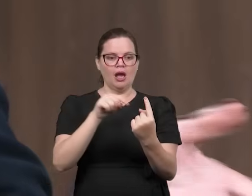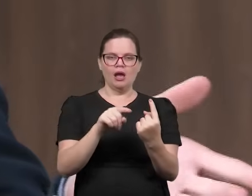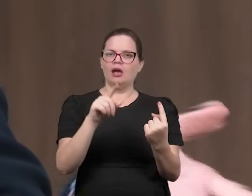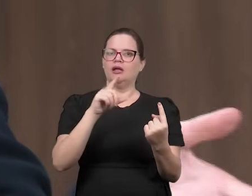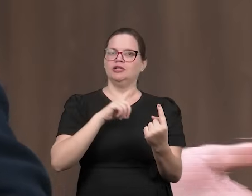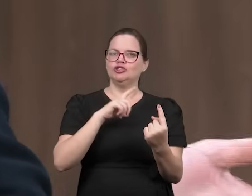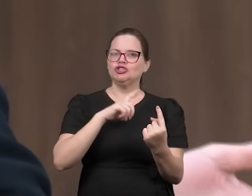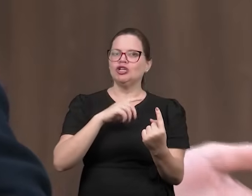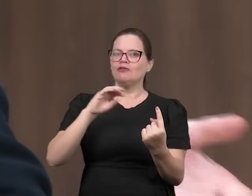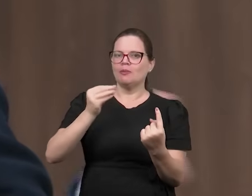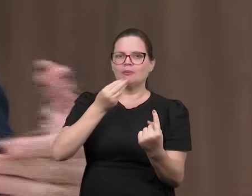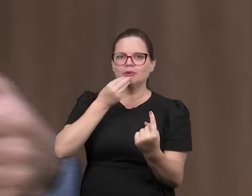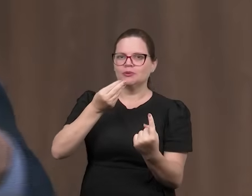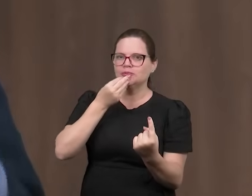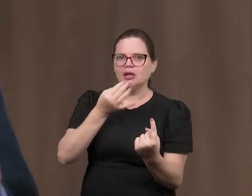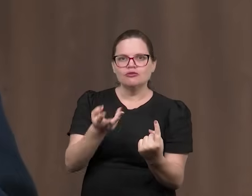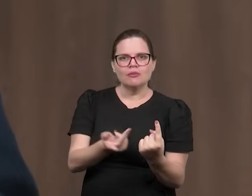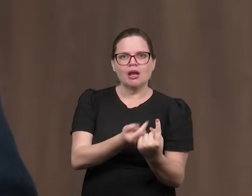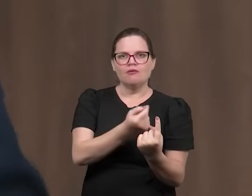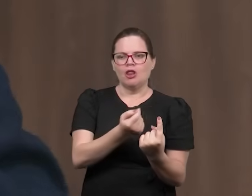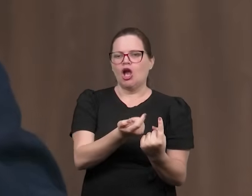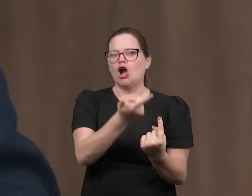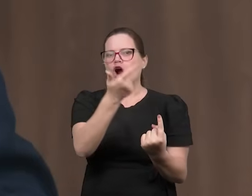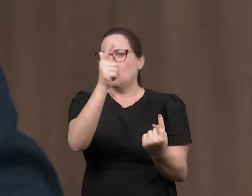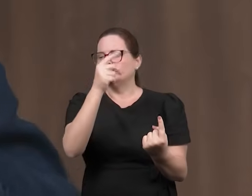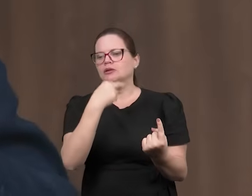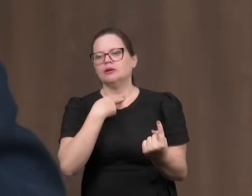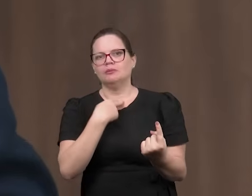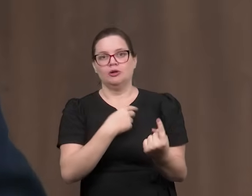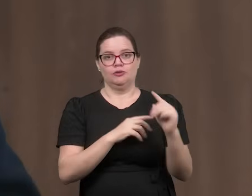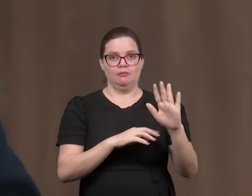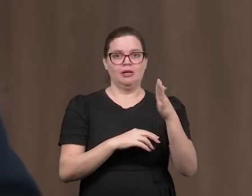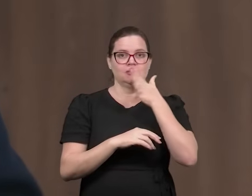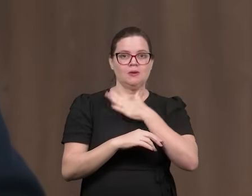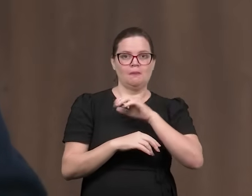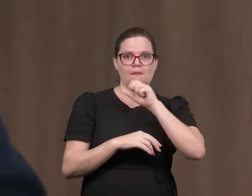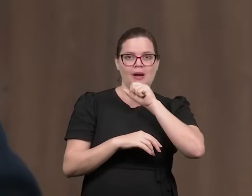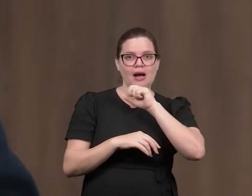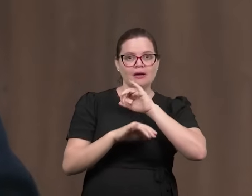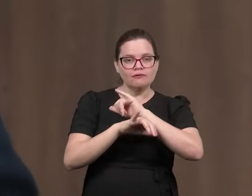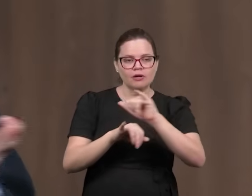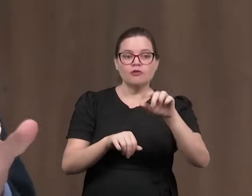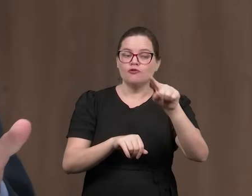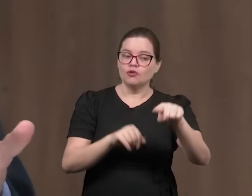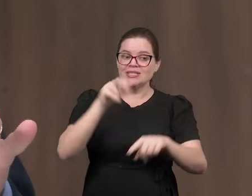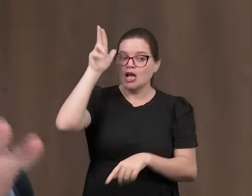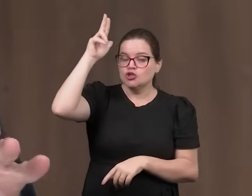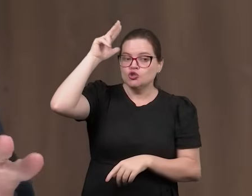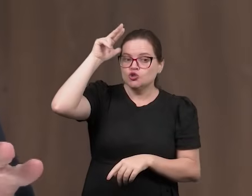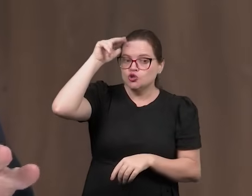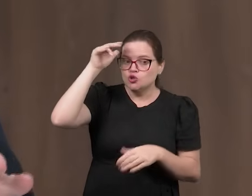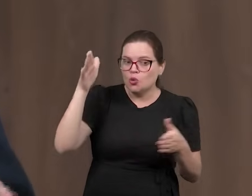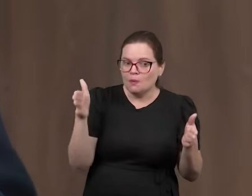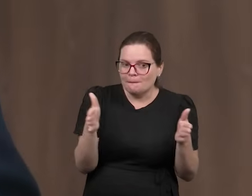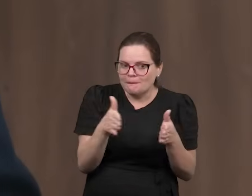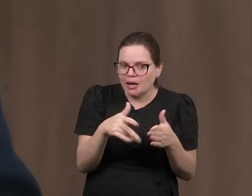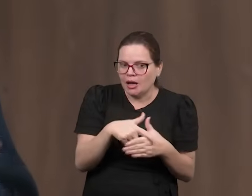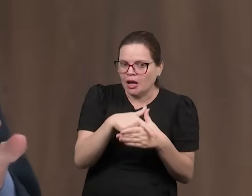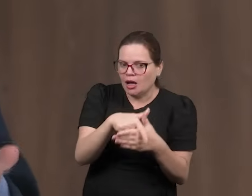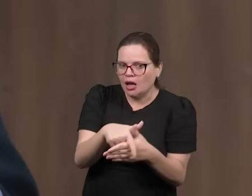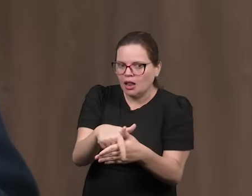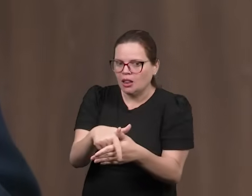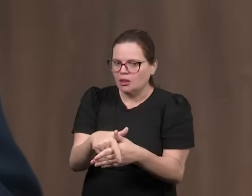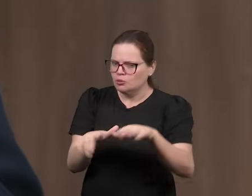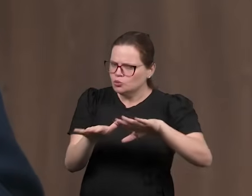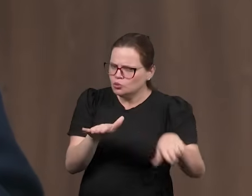né? Poucos tinham essa oportunidade, um destaque. Mas o pai fala, você vai no jumentinho. Muito bom. Então, que equilíbrio notável, né? Muito bom. Para